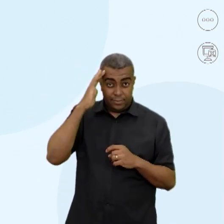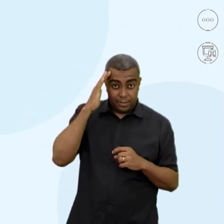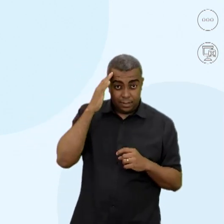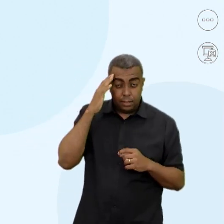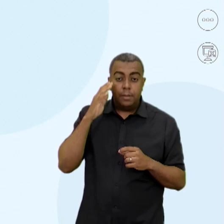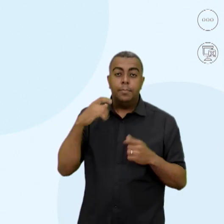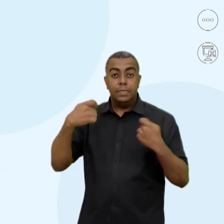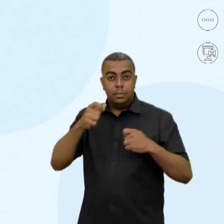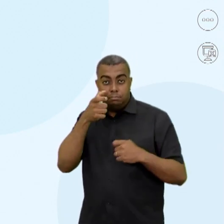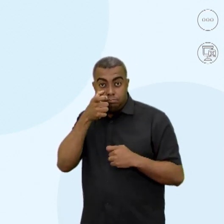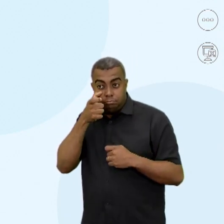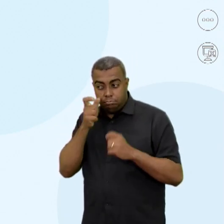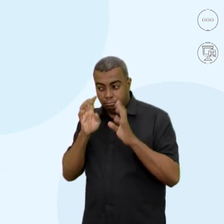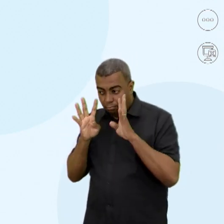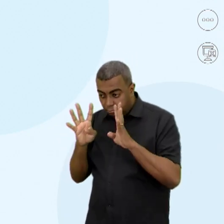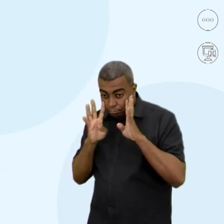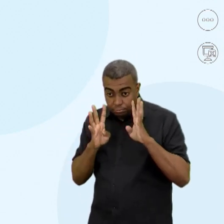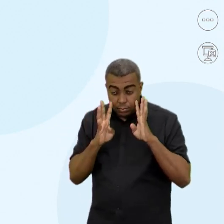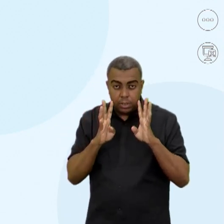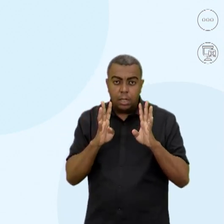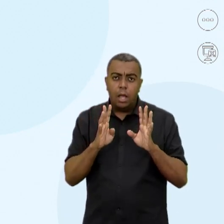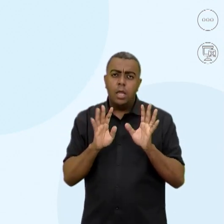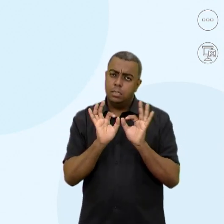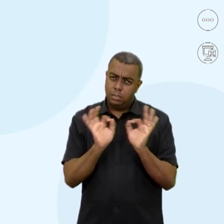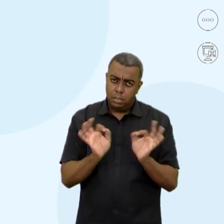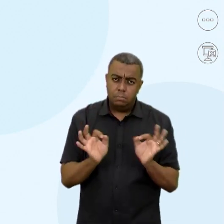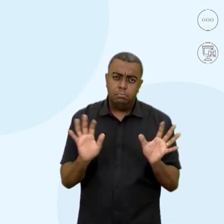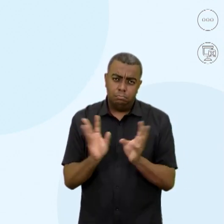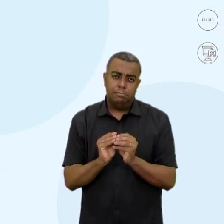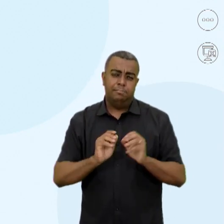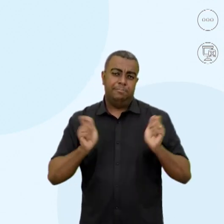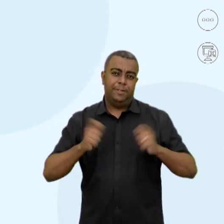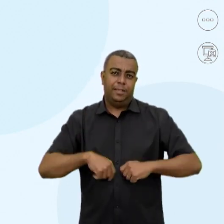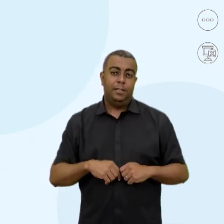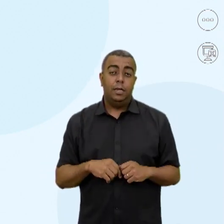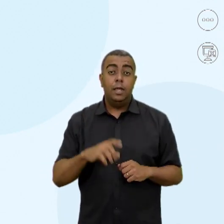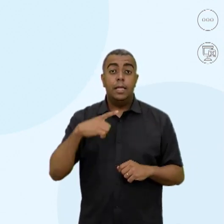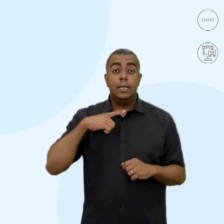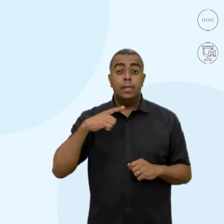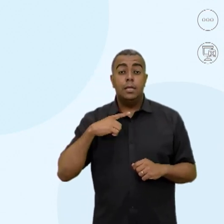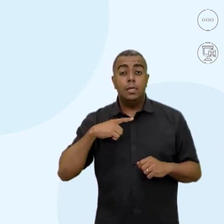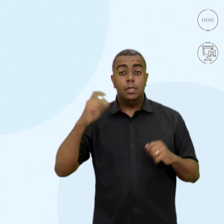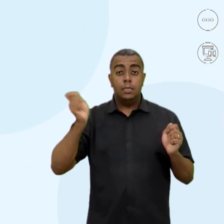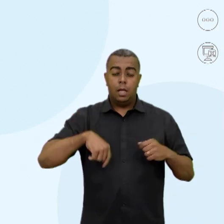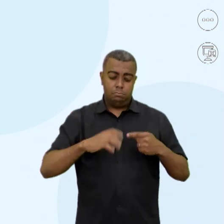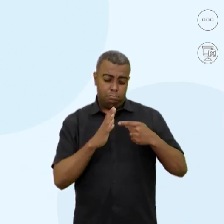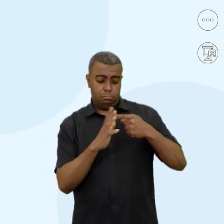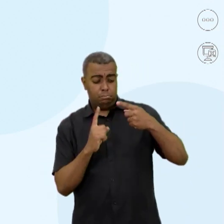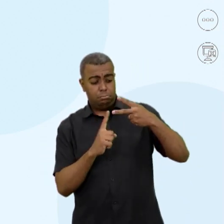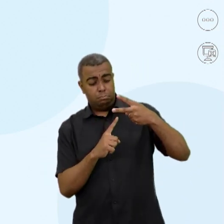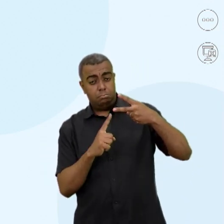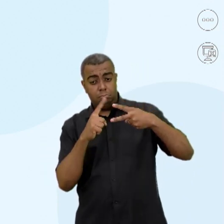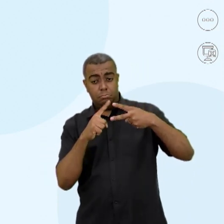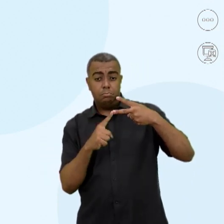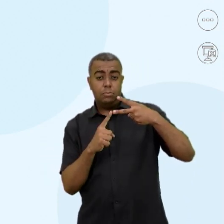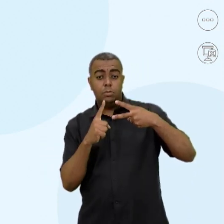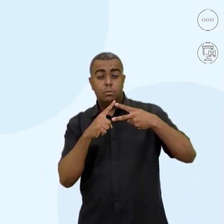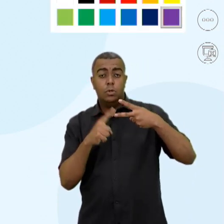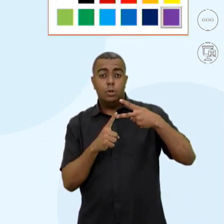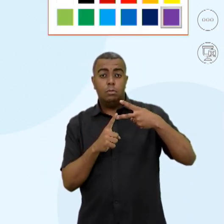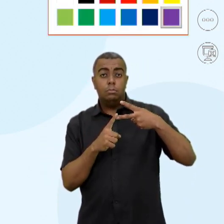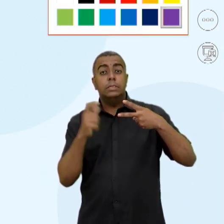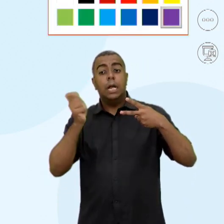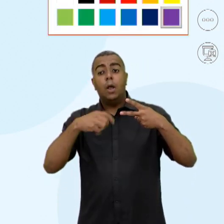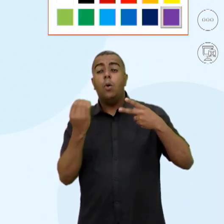fazendo, tem que ter um olhar atento nisso. Os cálculos são simples, né? Então, há duas maneiras da gente saber se eles são proporcionais. Ou a gente